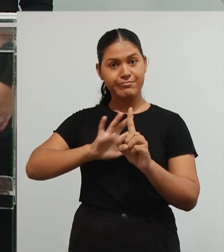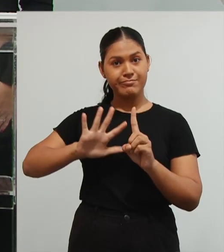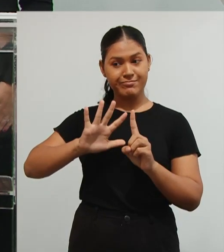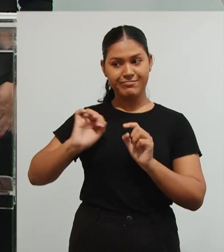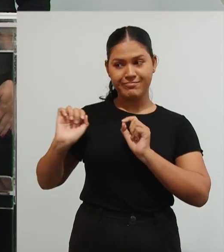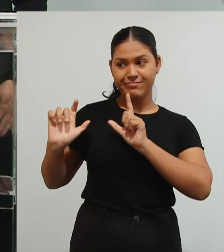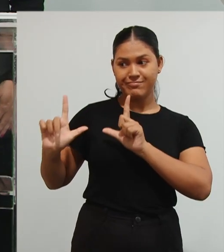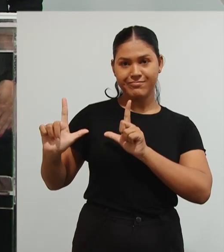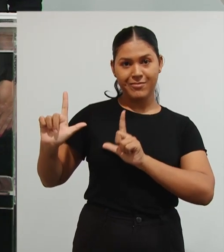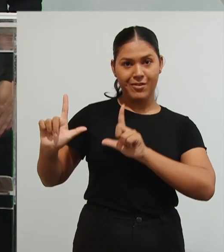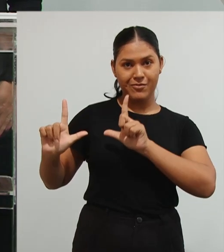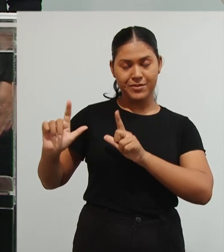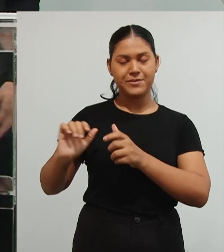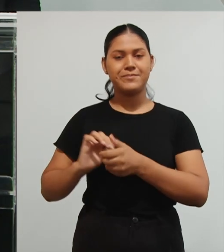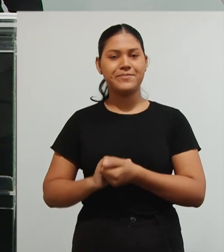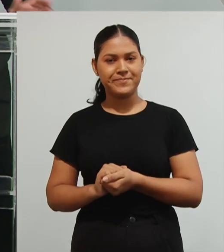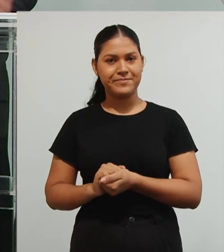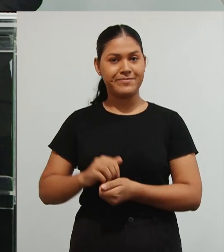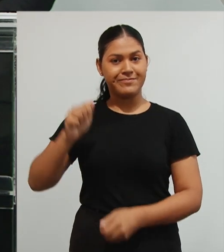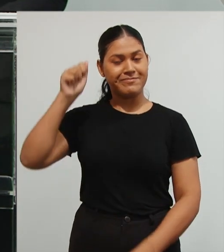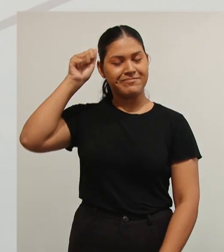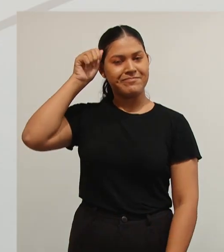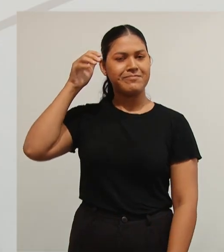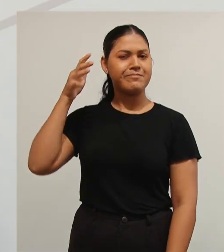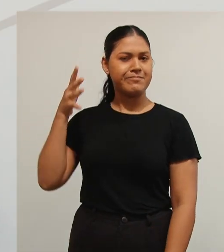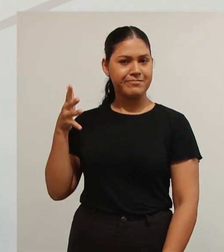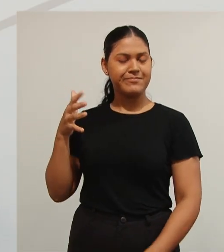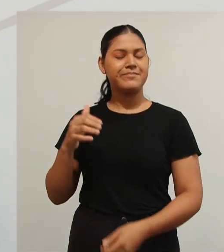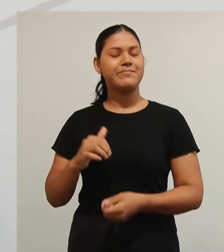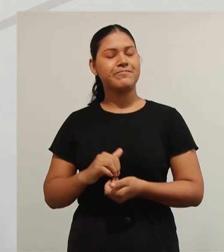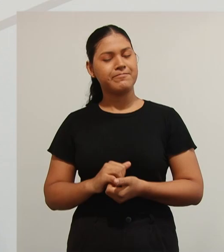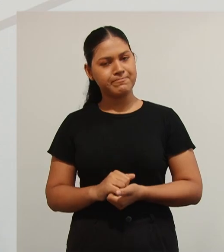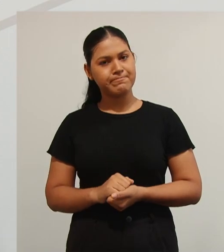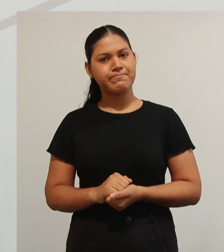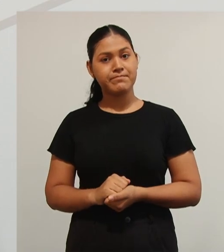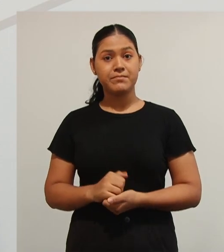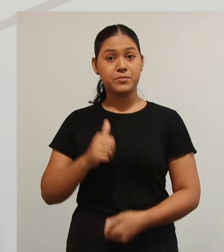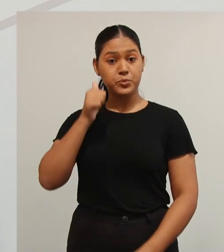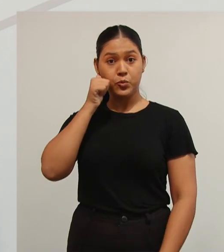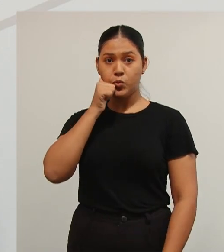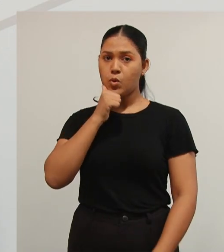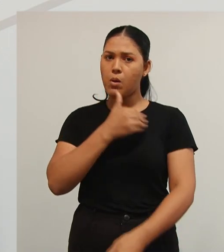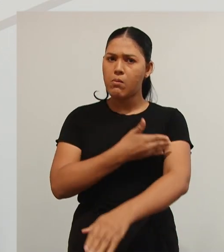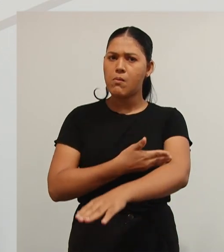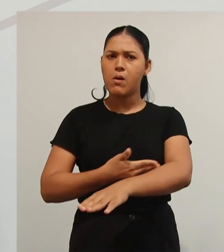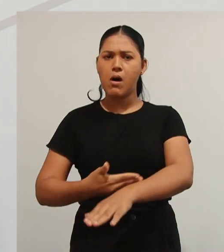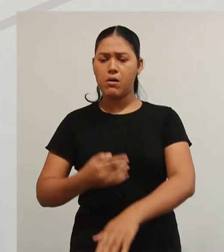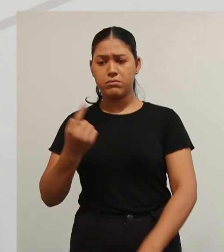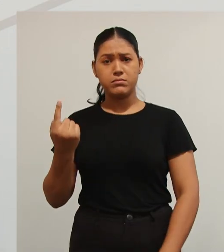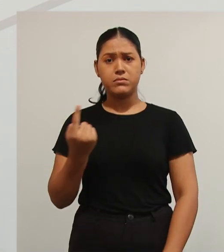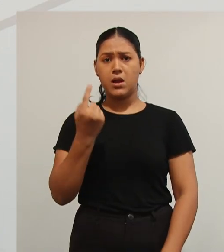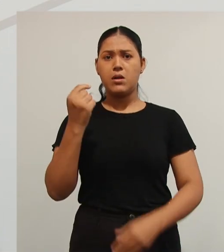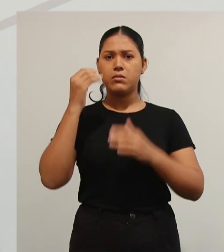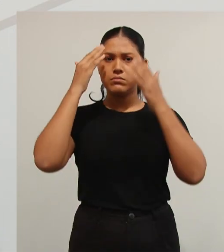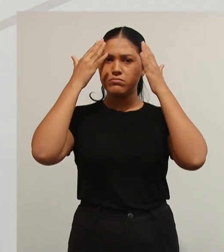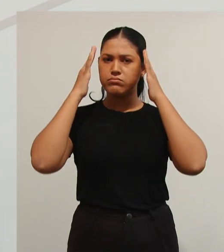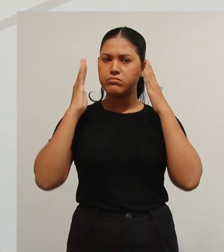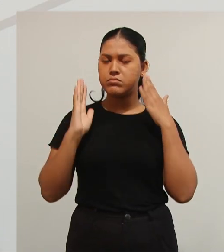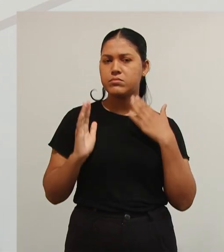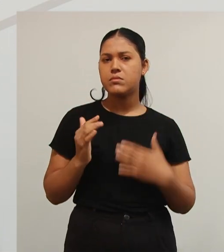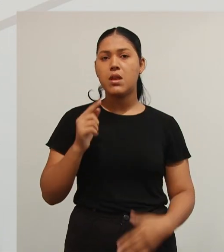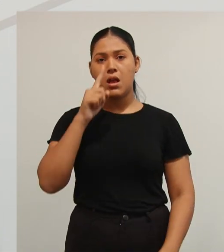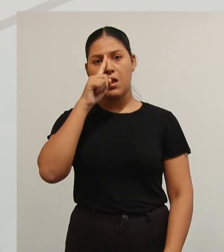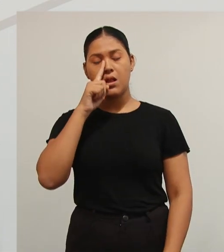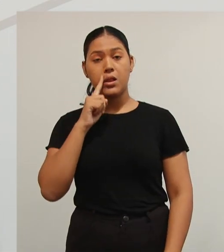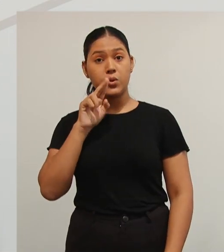interativa e vou seguir para a minha audiodescrição. Eu sou uma mulher branca, alta, do cabelo castanho claro e